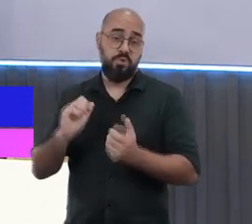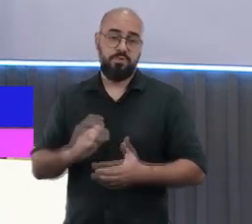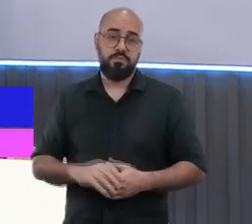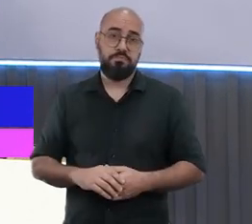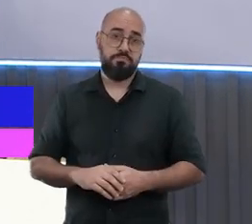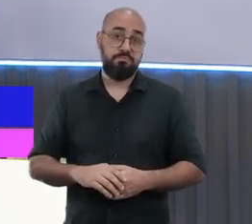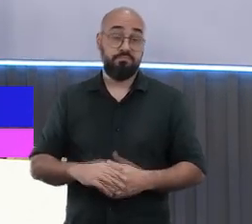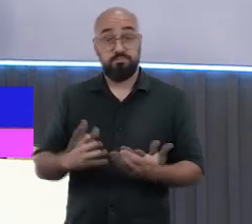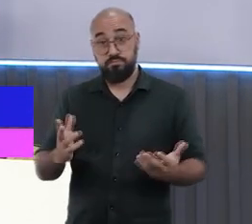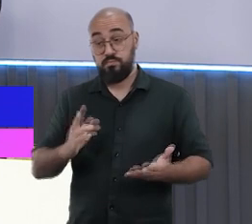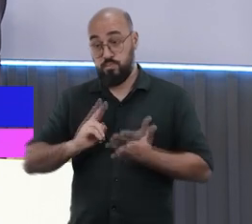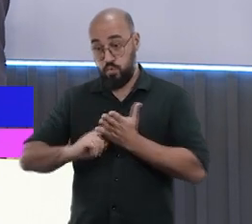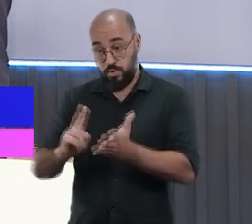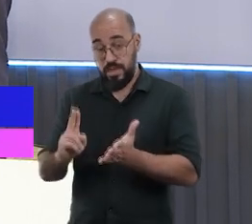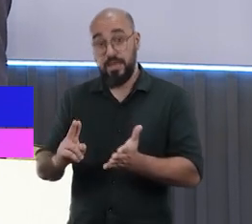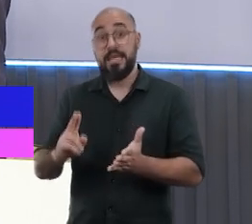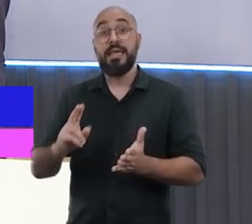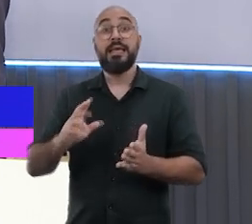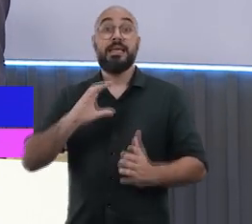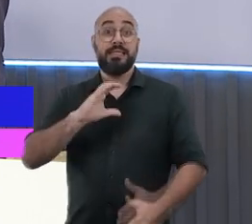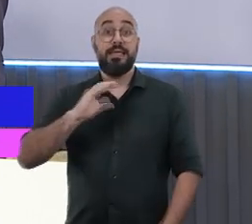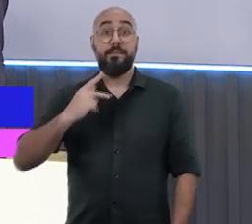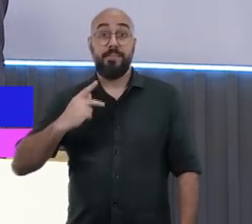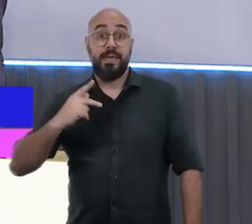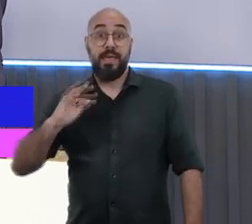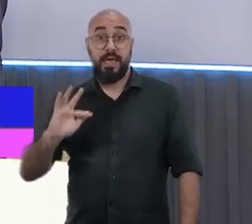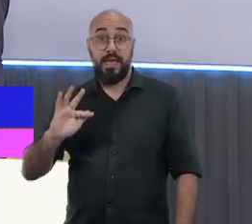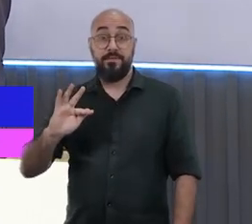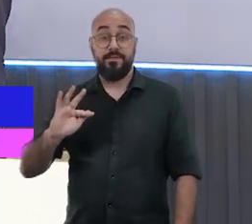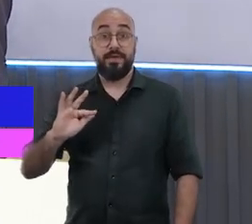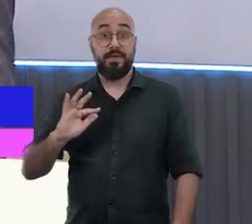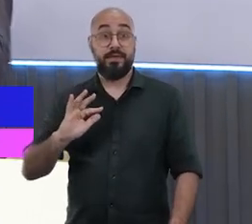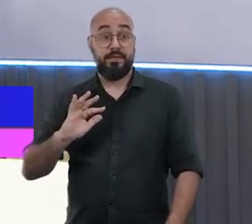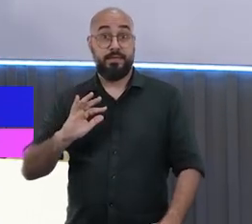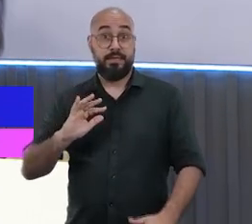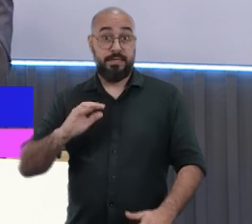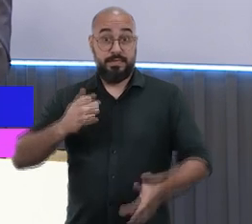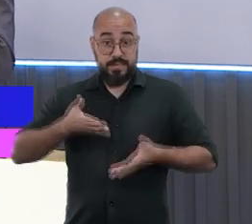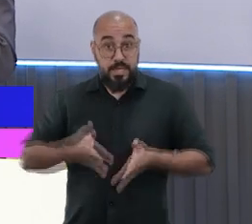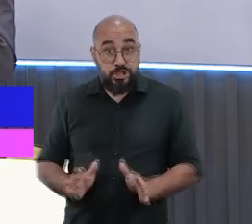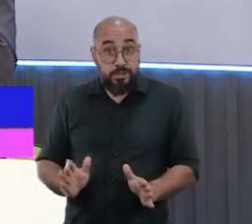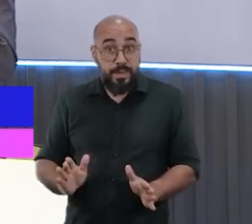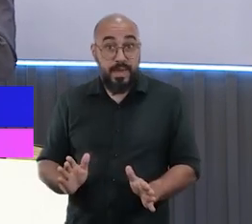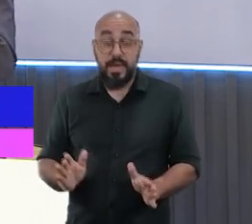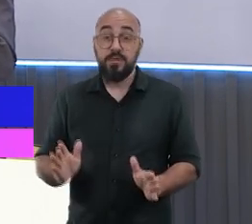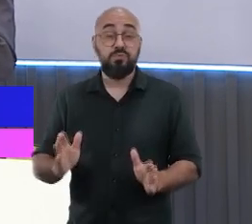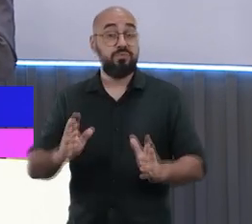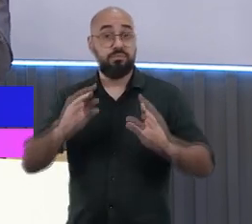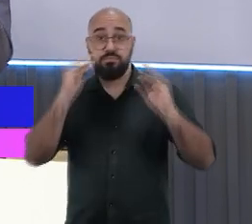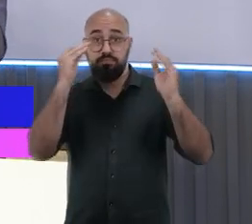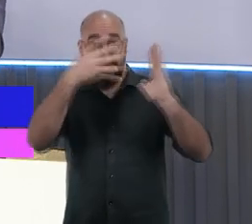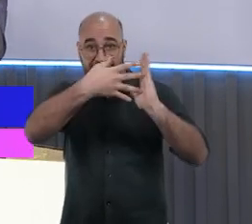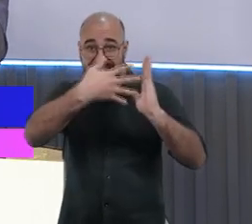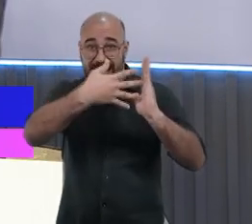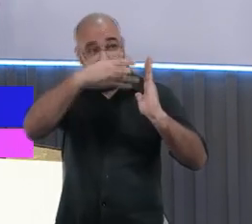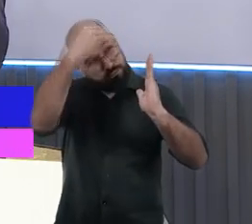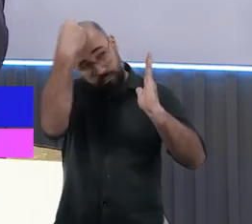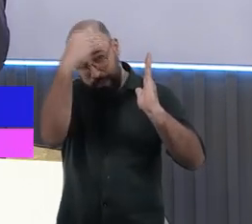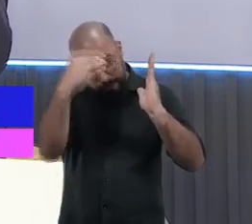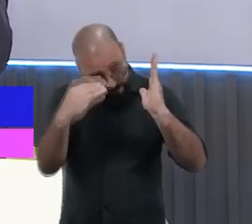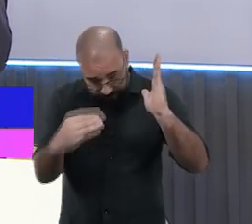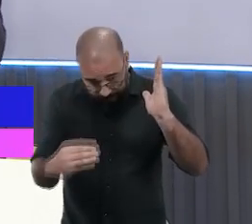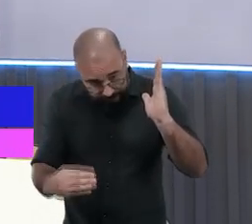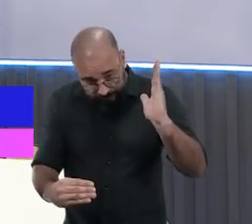correio, tem aí CPF, data de nascimento, coloca os seus dados, colocar o seu endereço e nós vamos enviar aí para sua casa essa revista sem nenhum